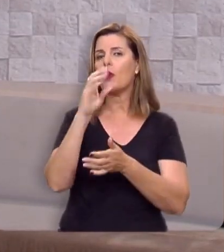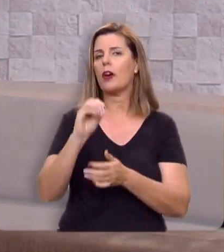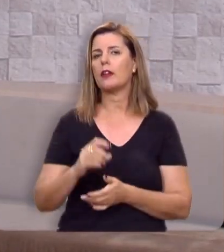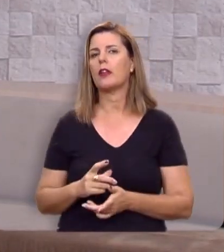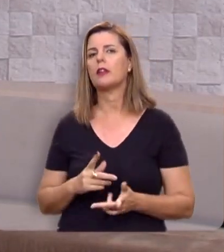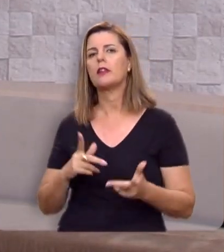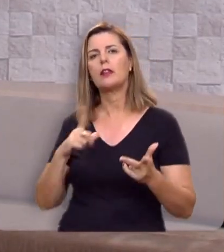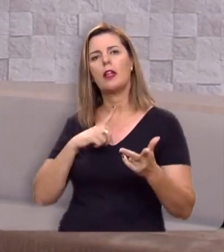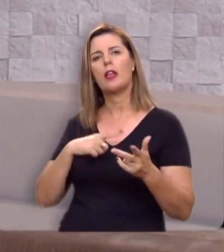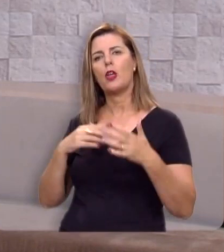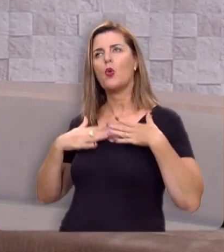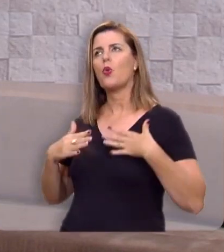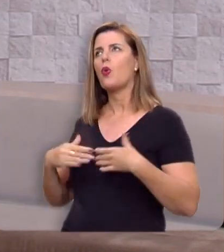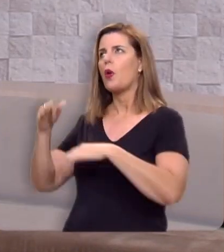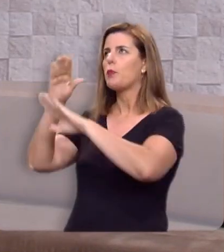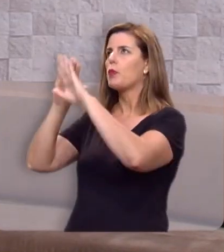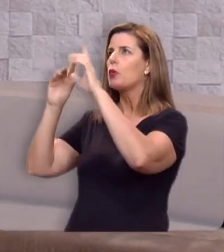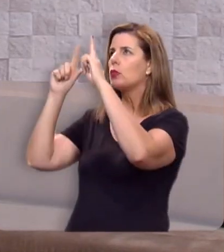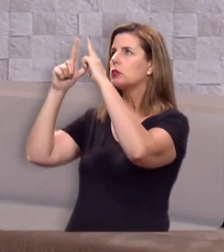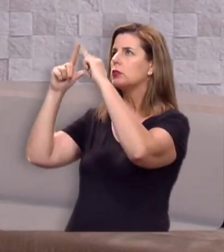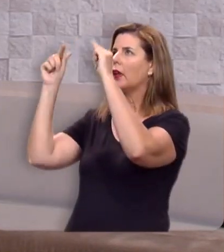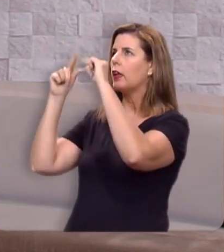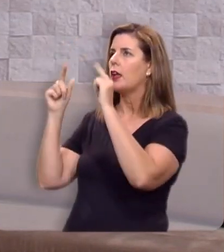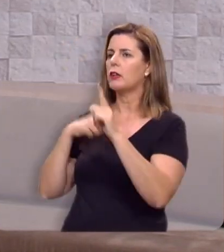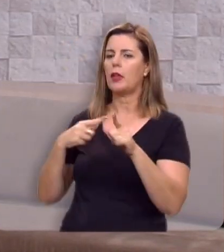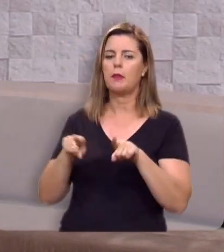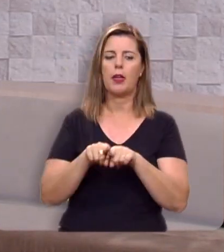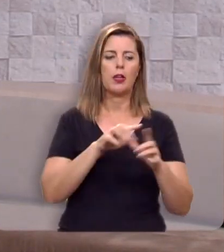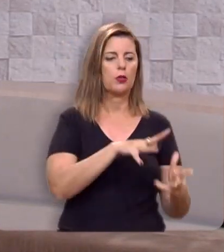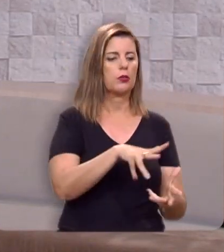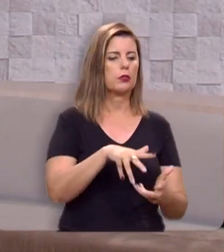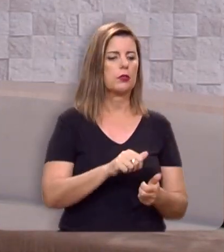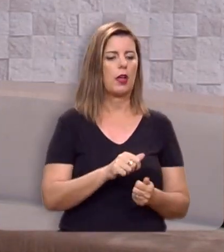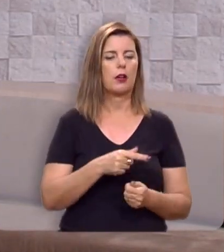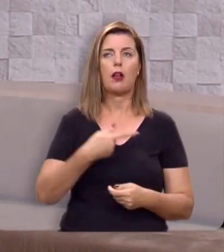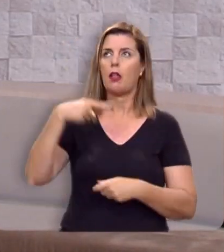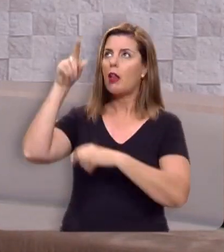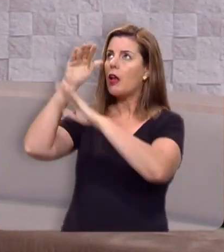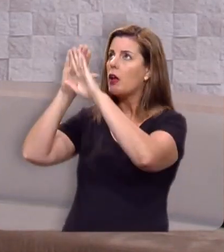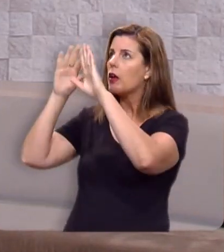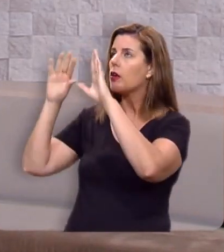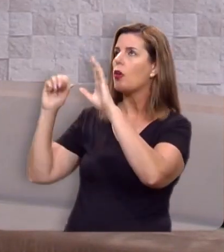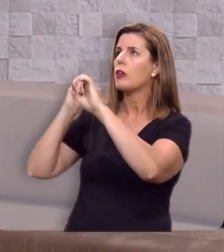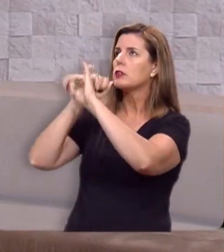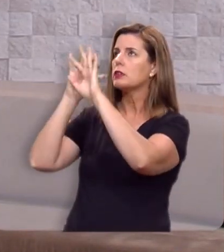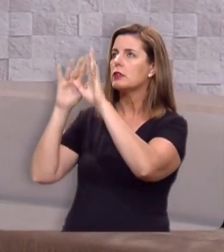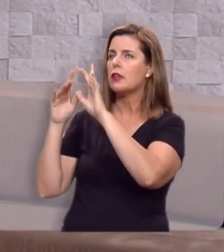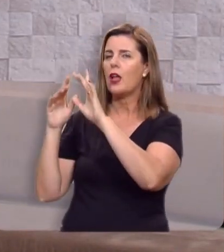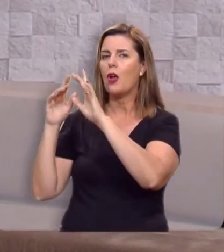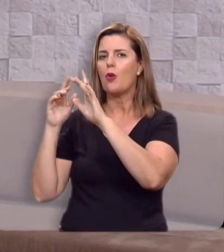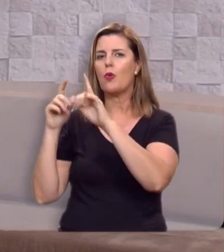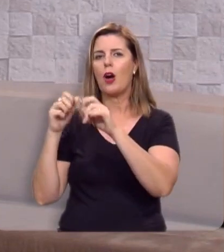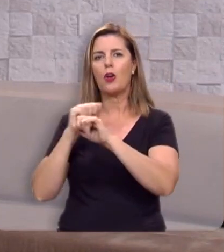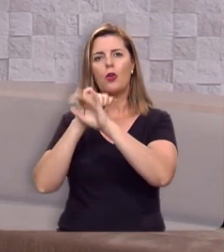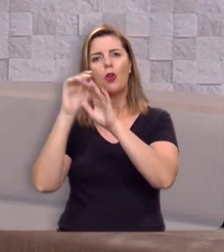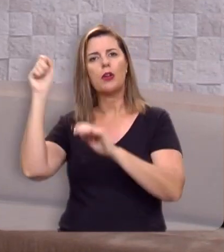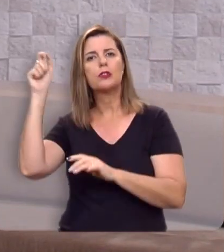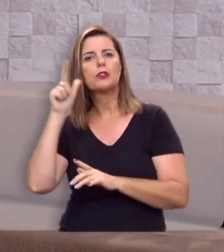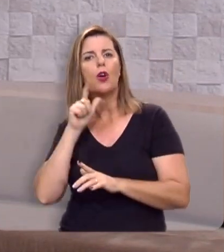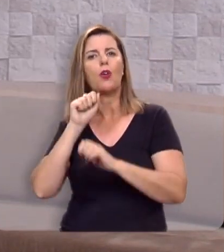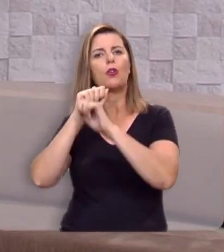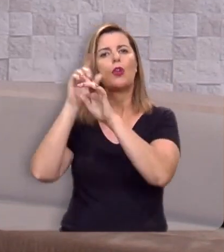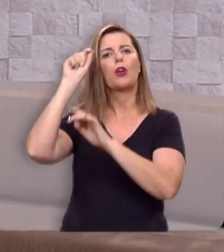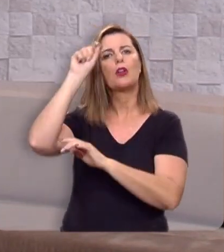há corpos celestiais e corpos terrestres, e sem dúvida é a glória dos celestiais, é outra dos terrestres, uma é a glória do sol, outra é a glória